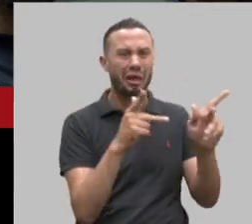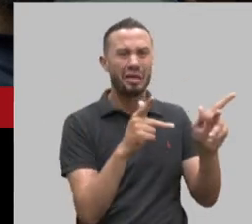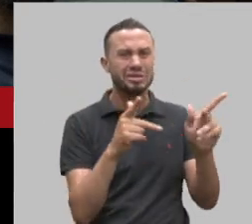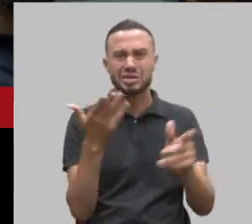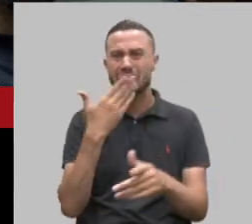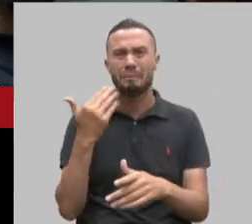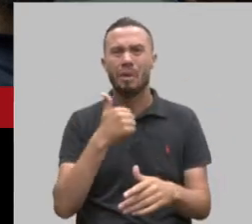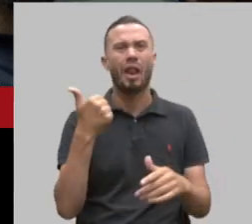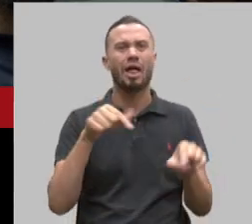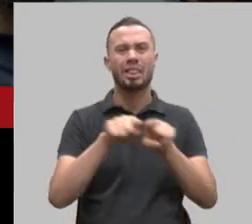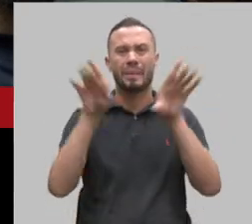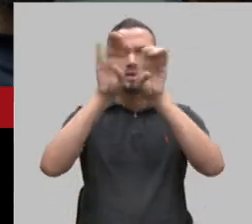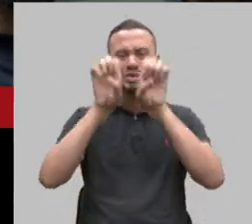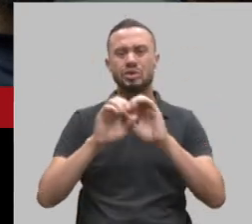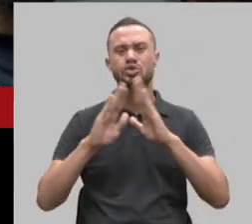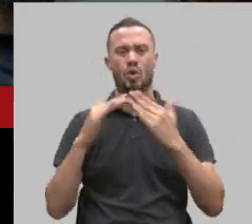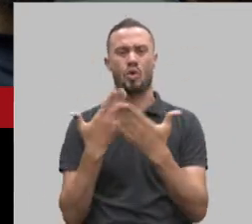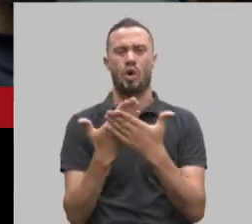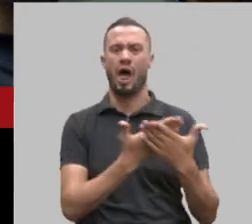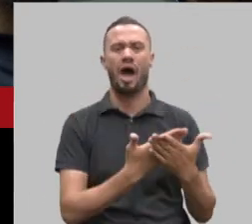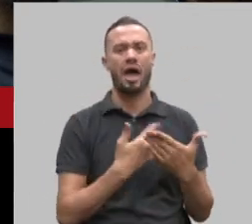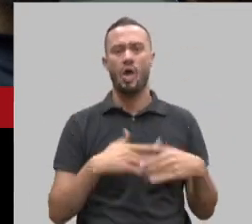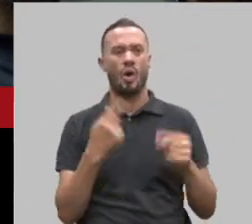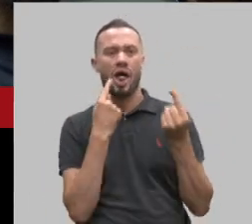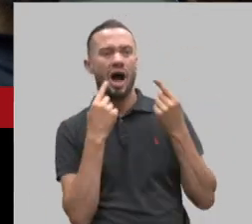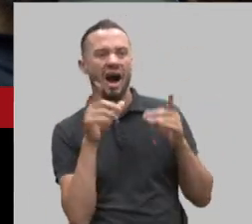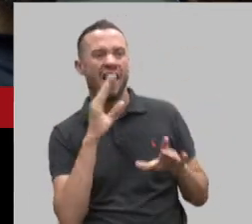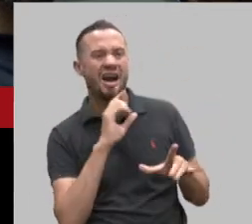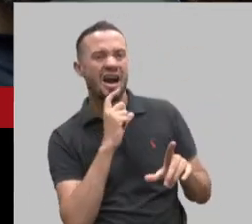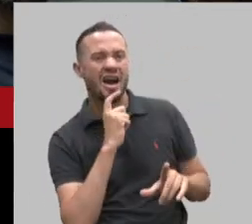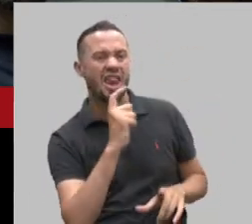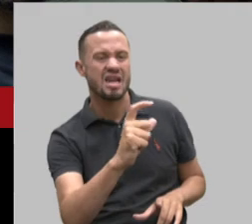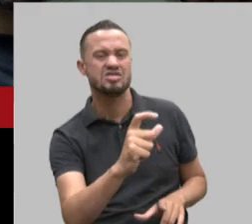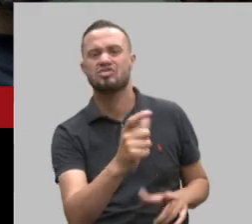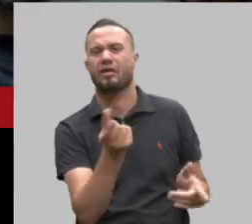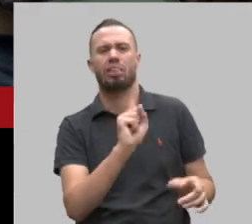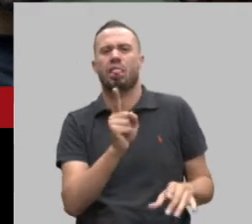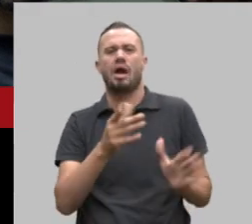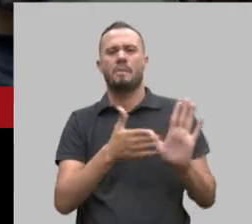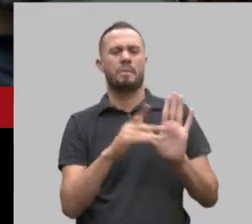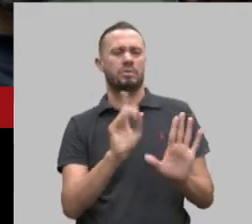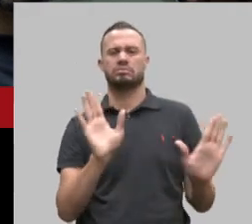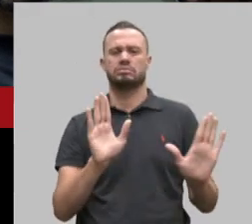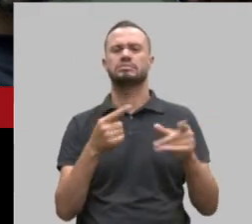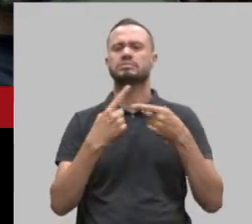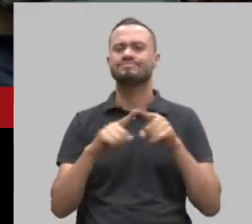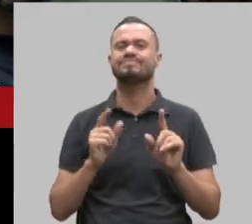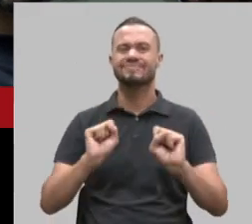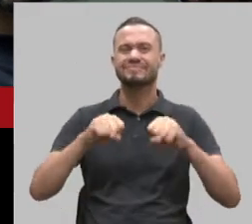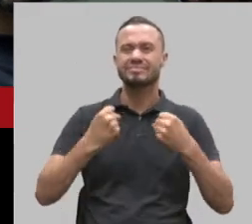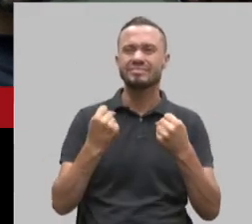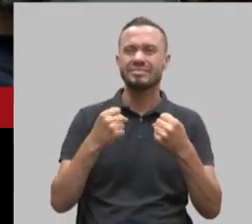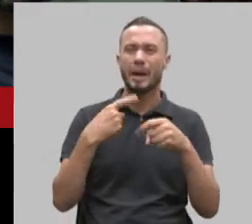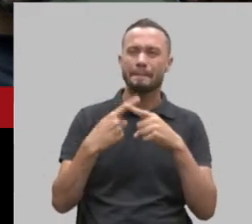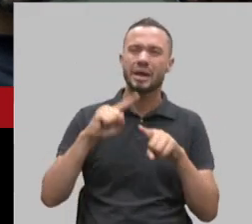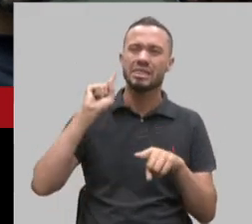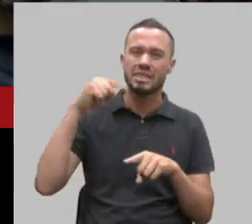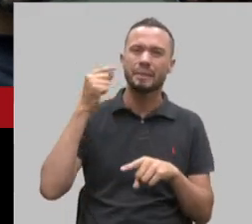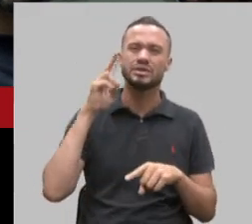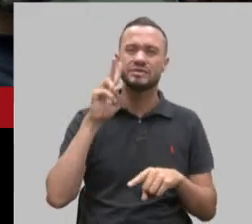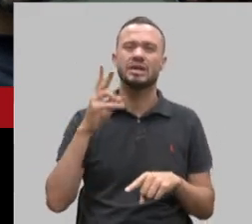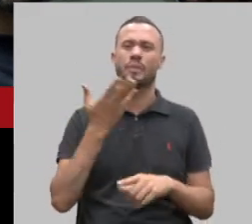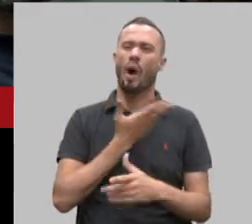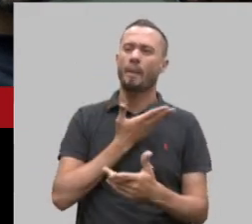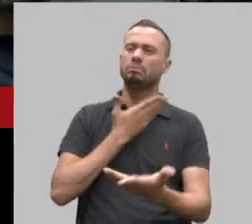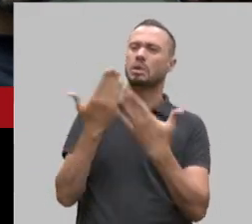infraestrutura escolar não tô julgando a proposta Eu gostei muito da proposta principalmente iria defender mas depois que ouv o meus meus né meus colegas